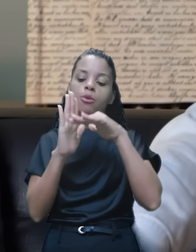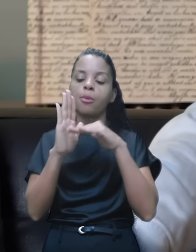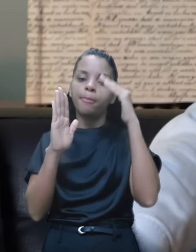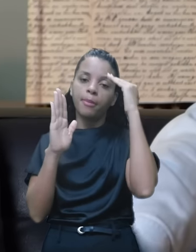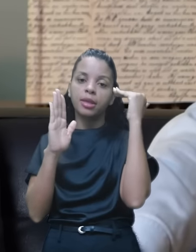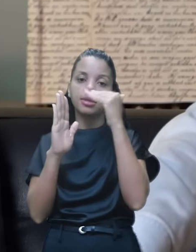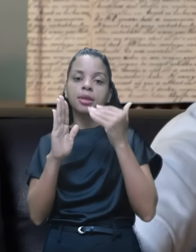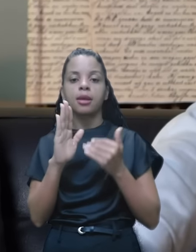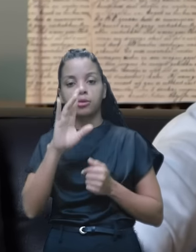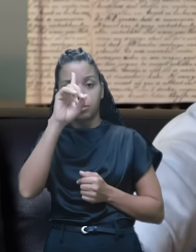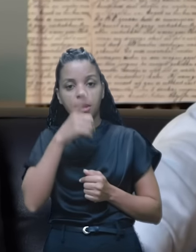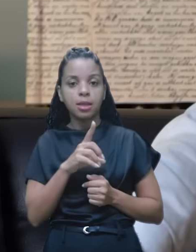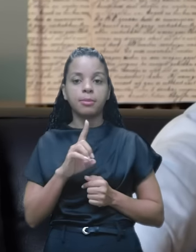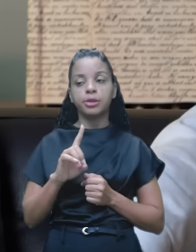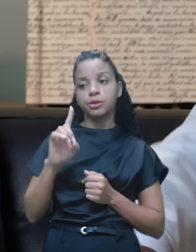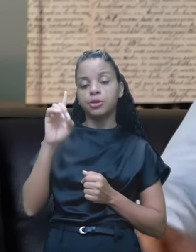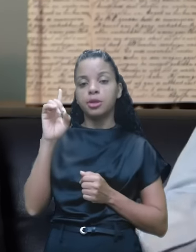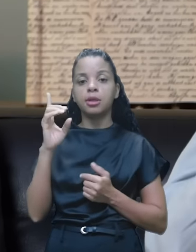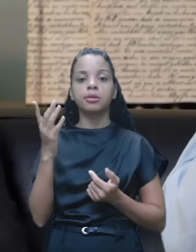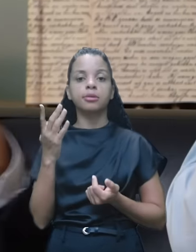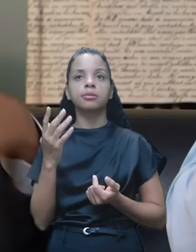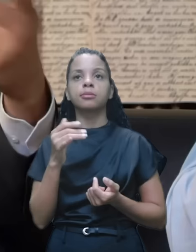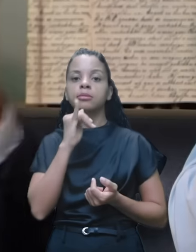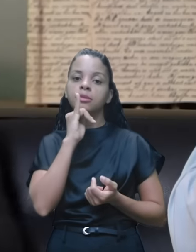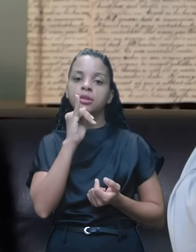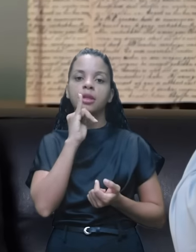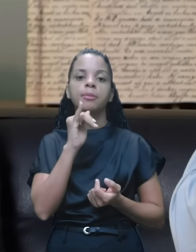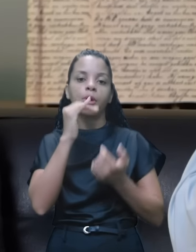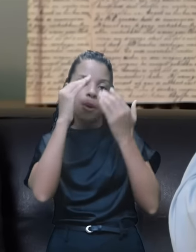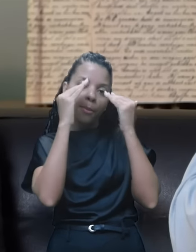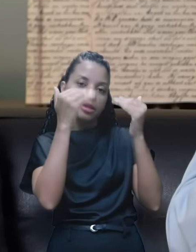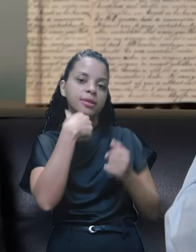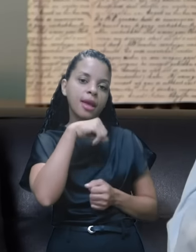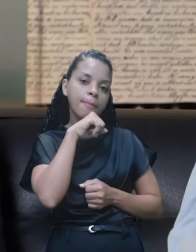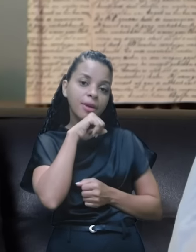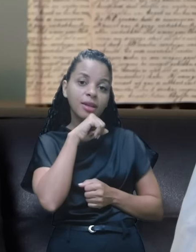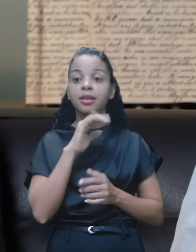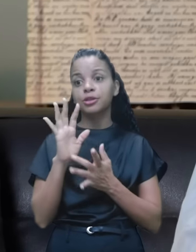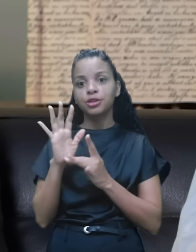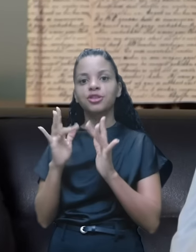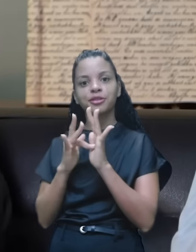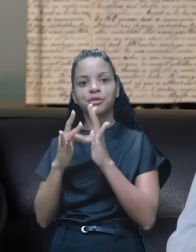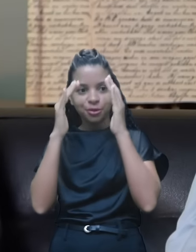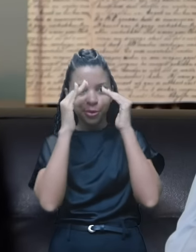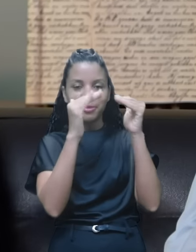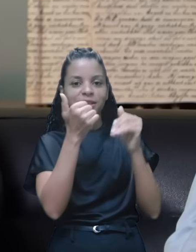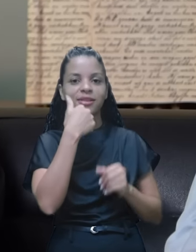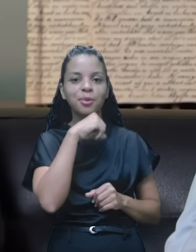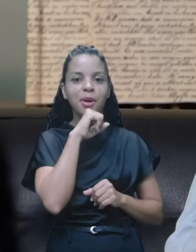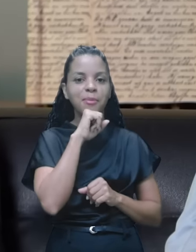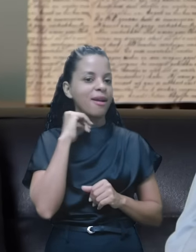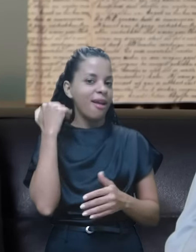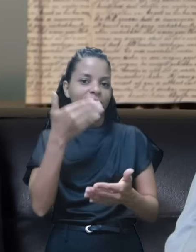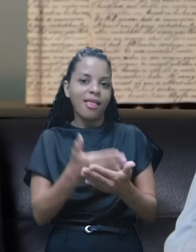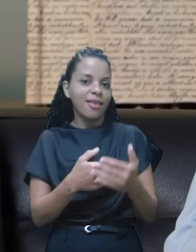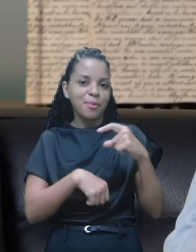Porque a Bíblia disse para a gente honrar, né? Honra o teu pai e tua mãe, E Jesus honrou. Né? No último momento da vida dele,